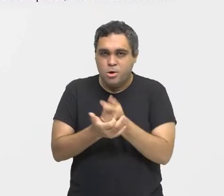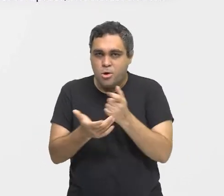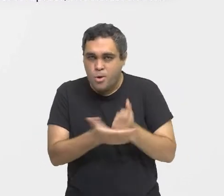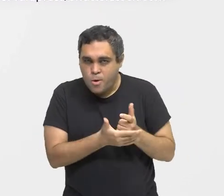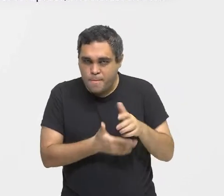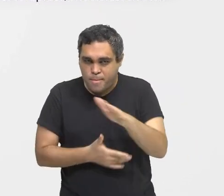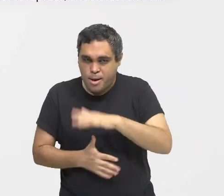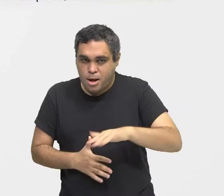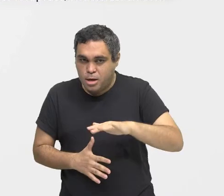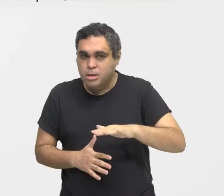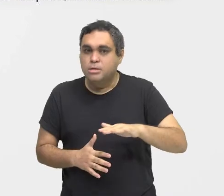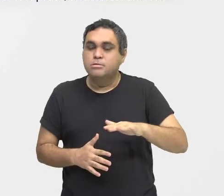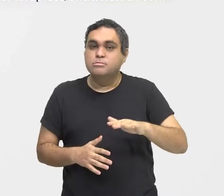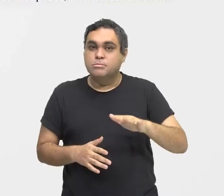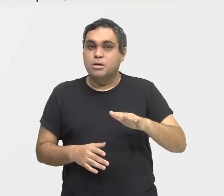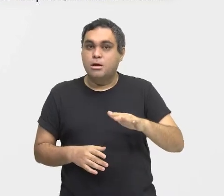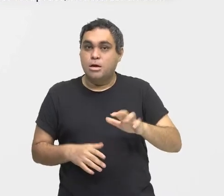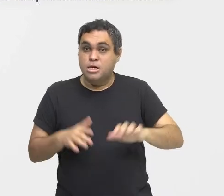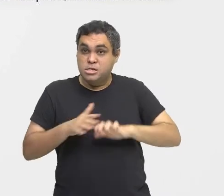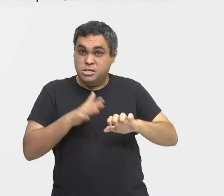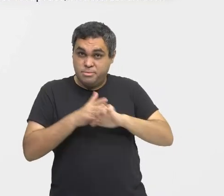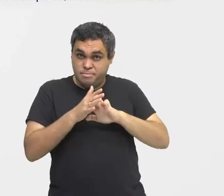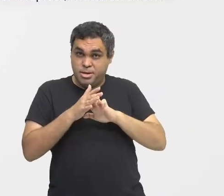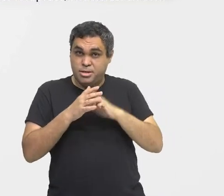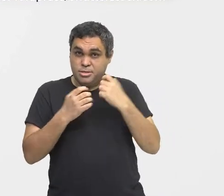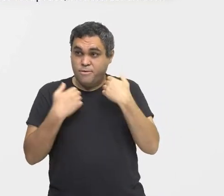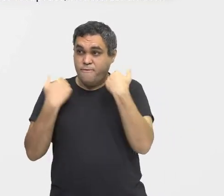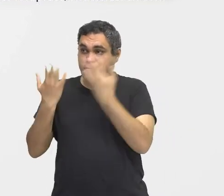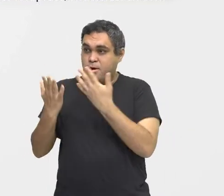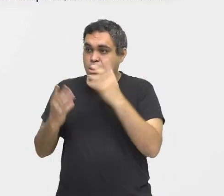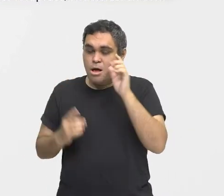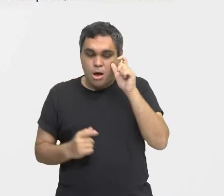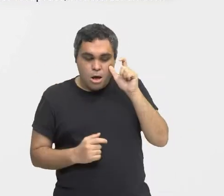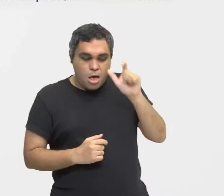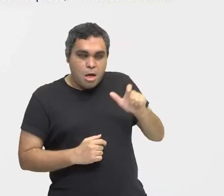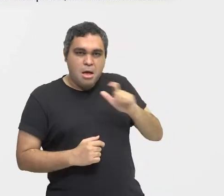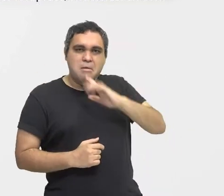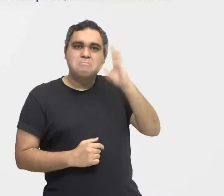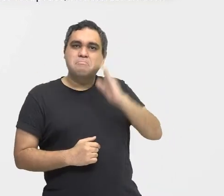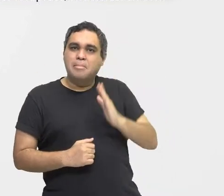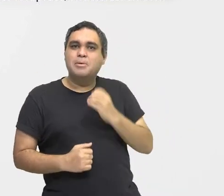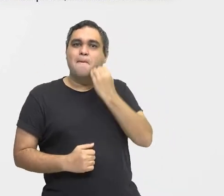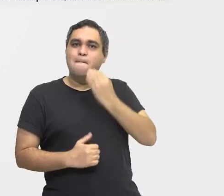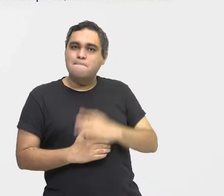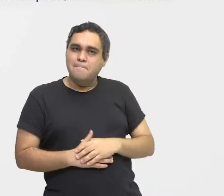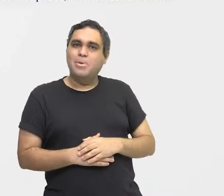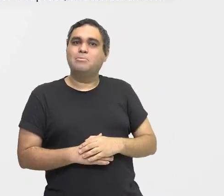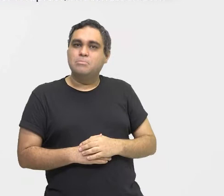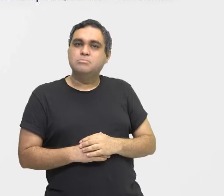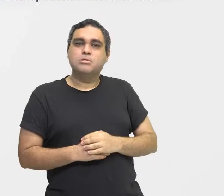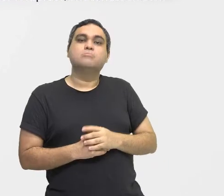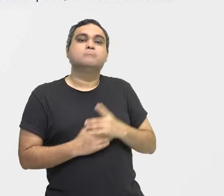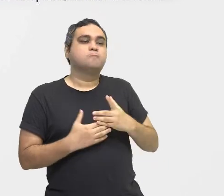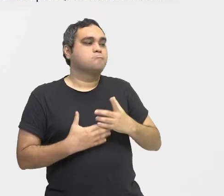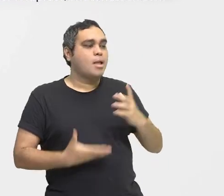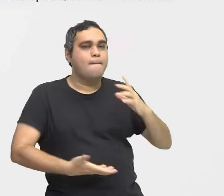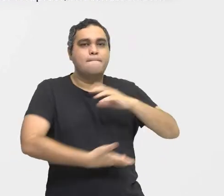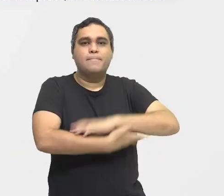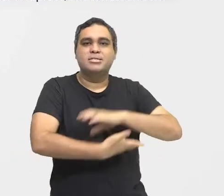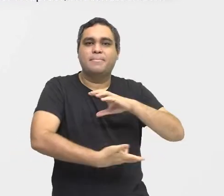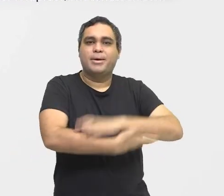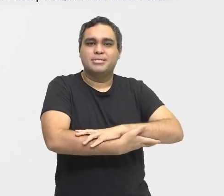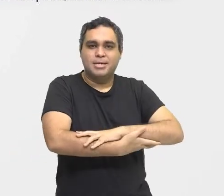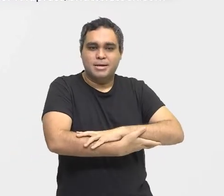Então, acabou atraindo esses investidores internacionais e também começou a surgir a